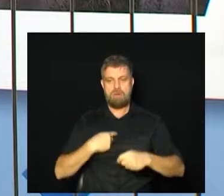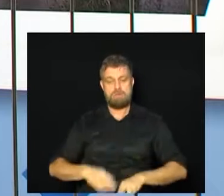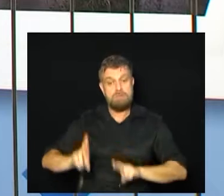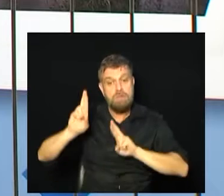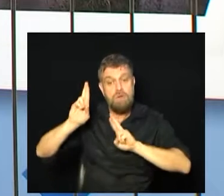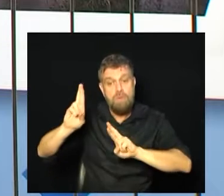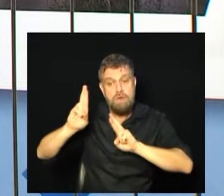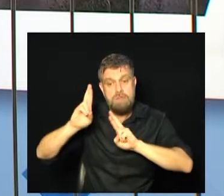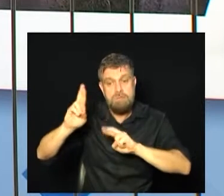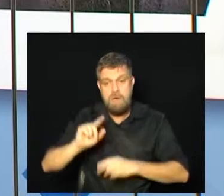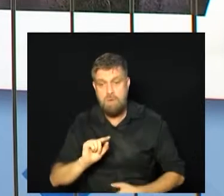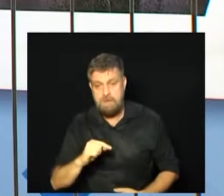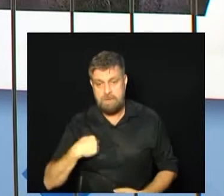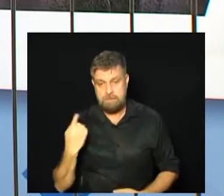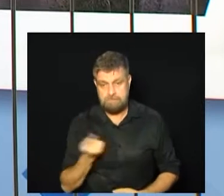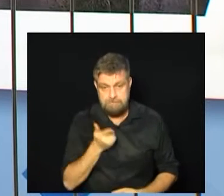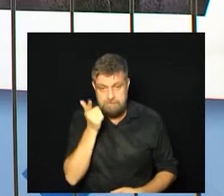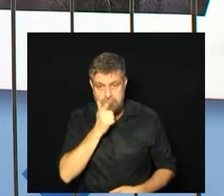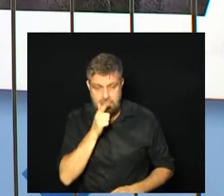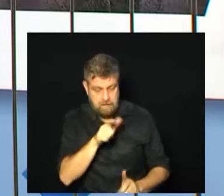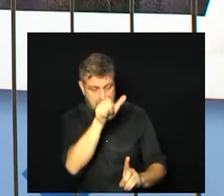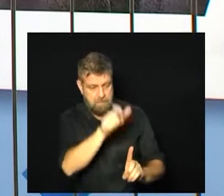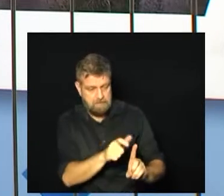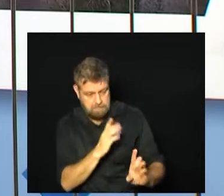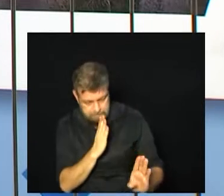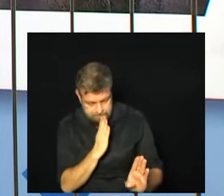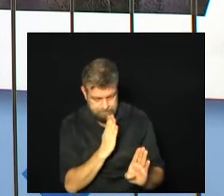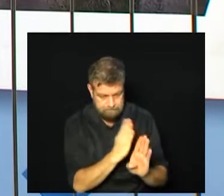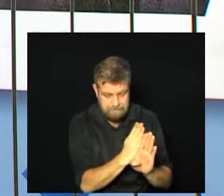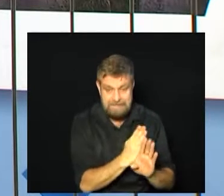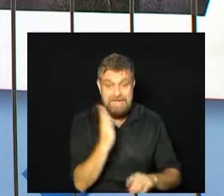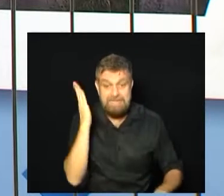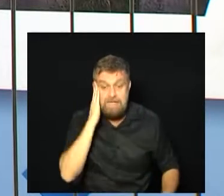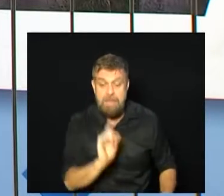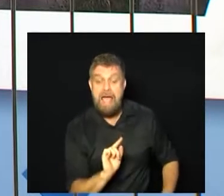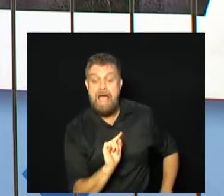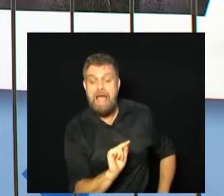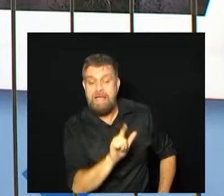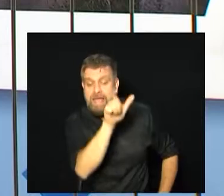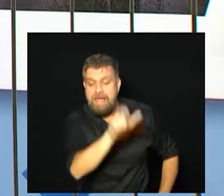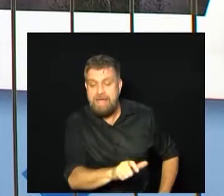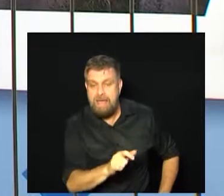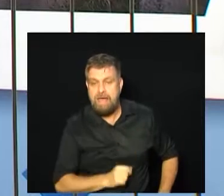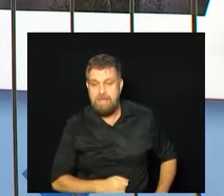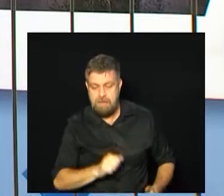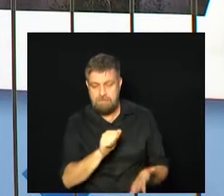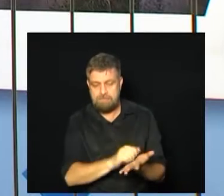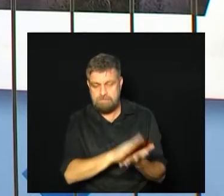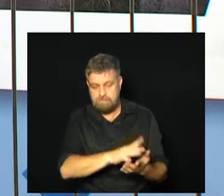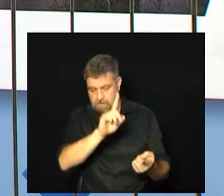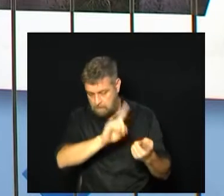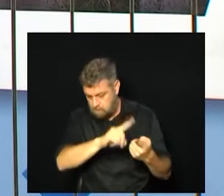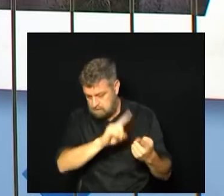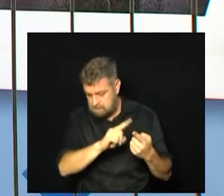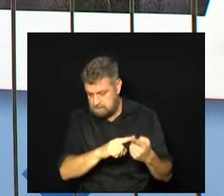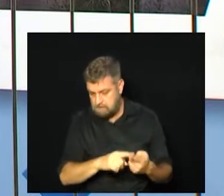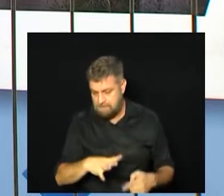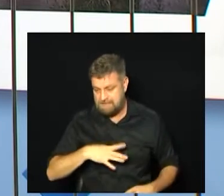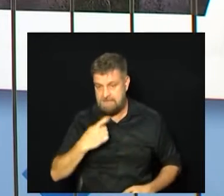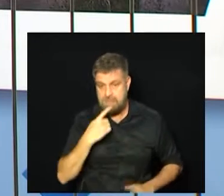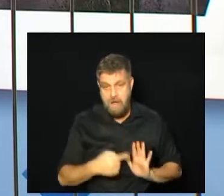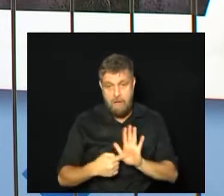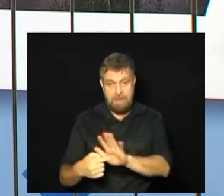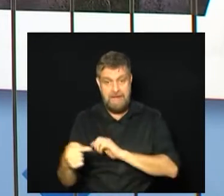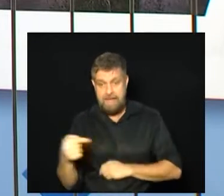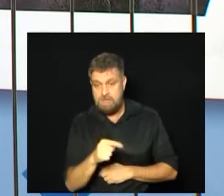com isso, né, além da gente conseguir a identificação, conseguir a punição, a gente consiga mostrar para a cidade de Campinas que isso não é liberdade